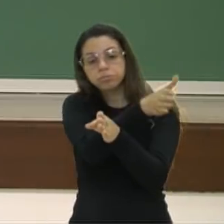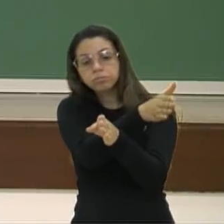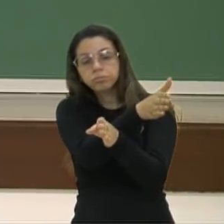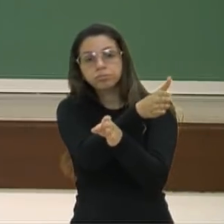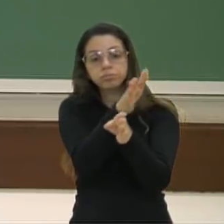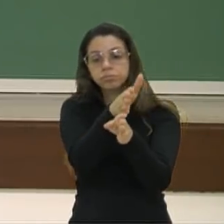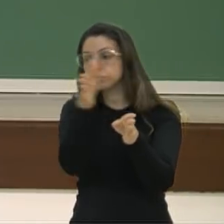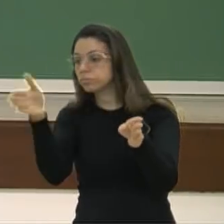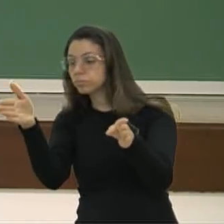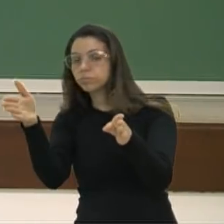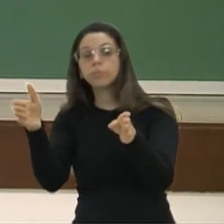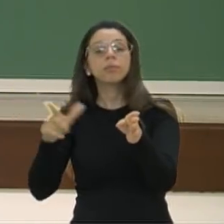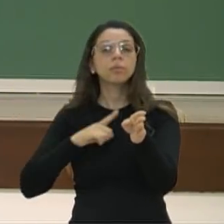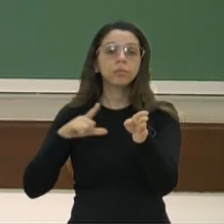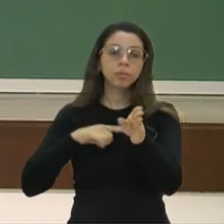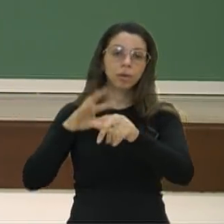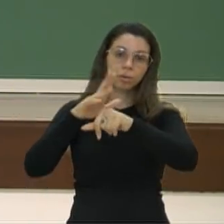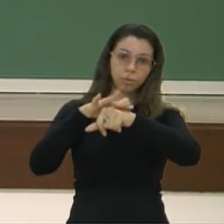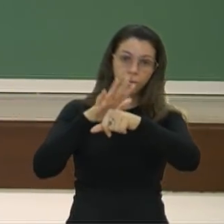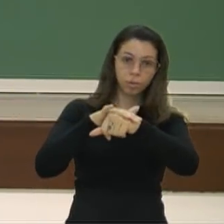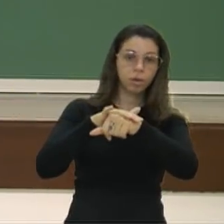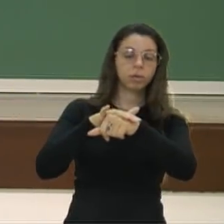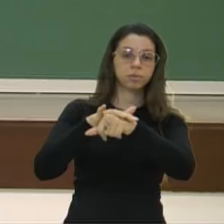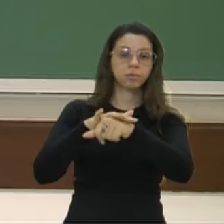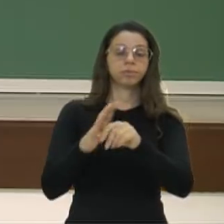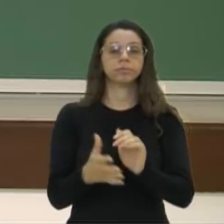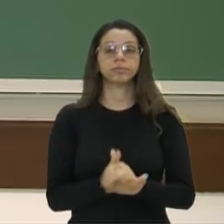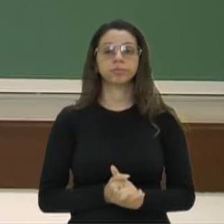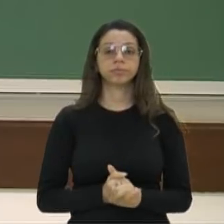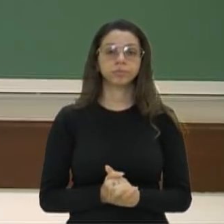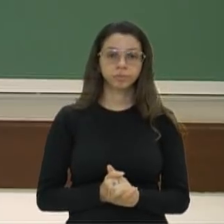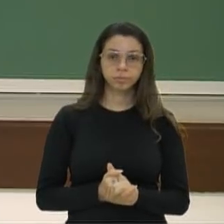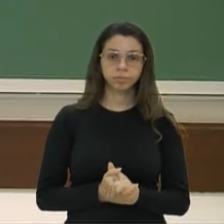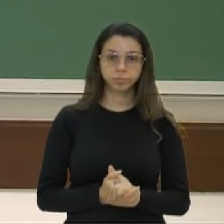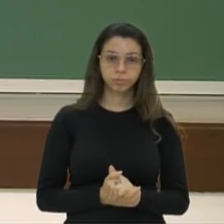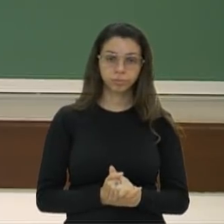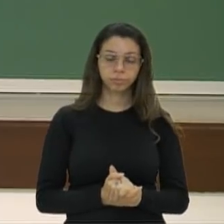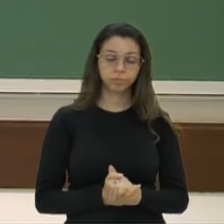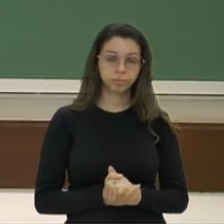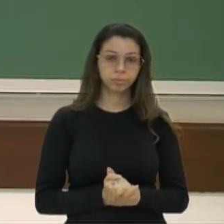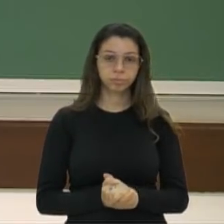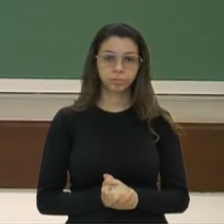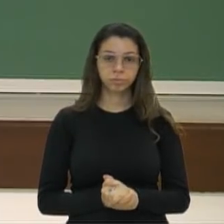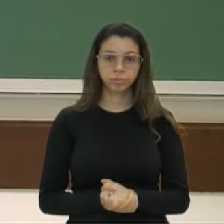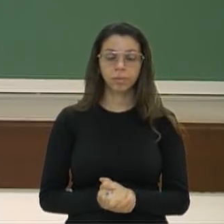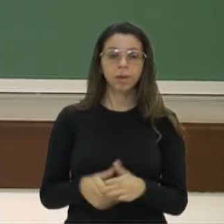antes ou depois da retina, que estão associados a esses distúrbios. Qualquer coisa,